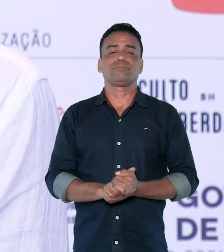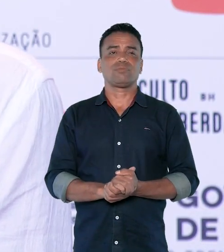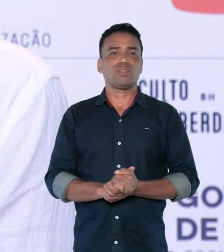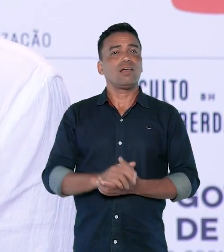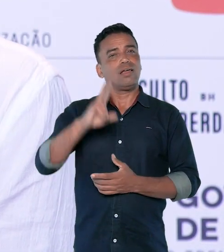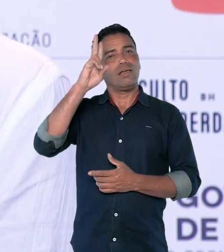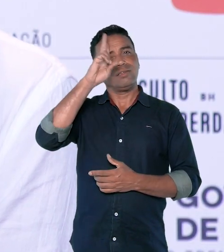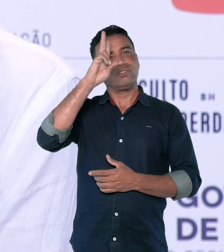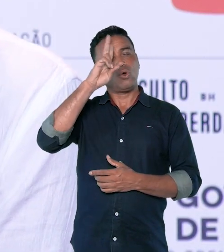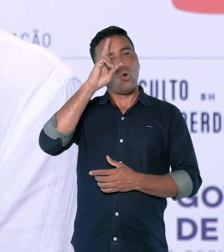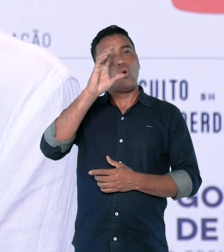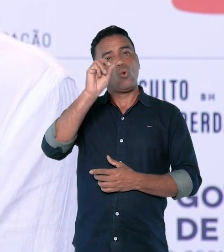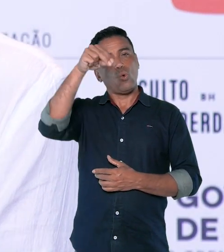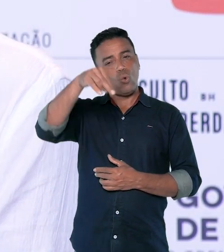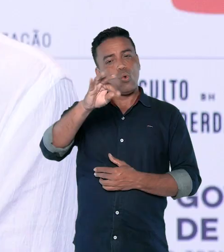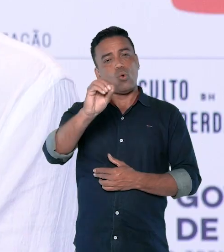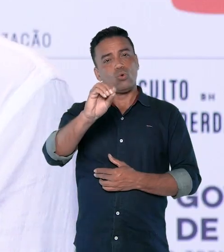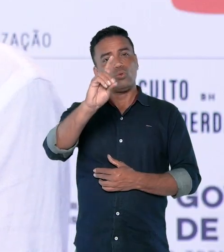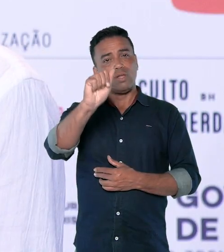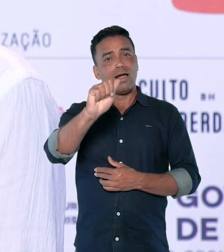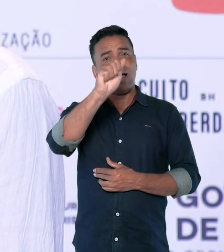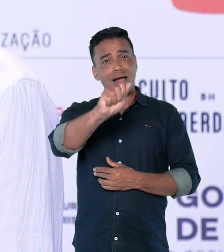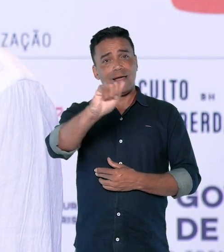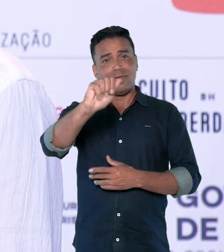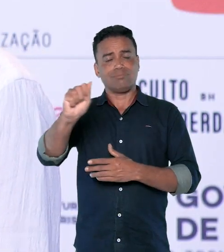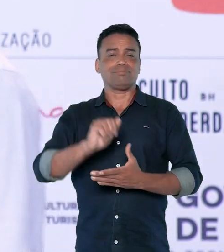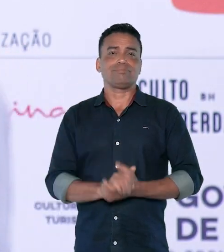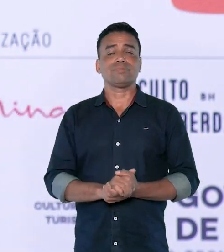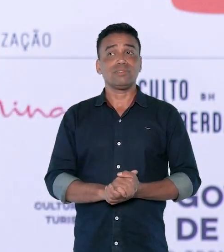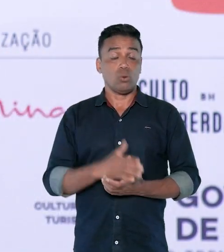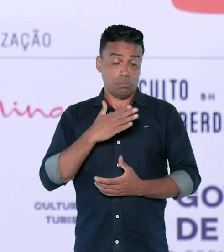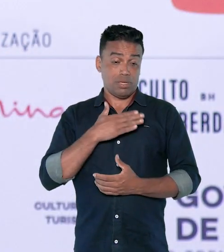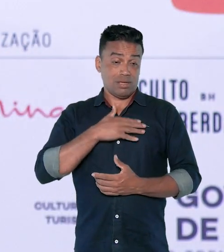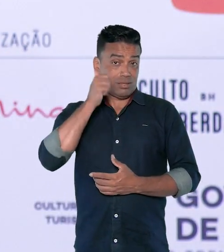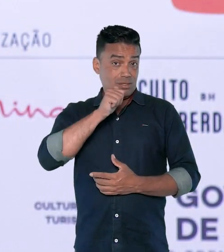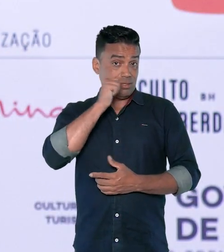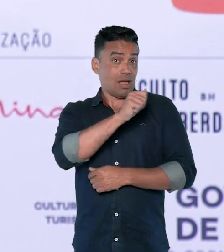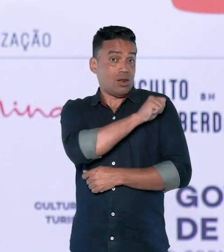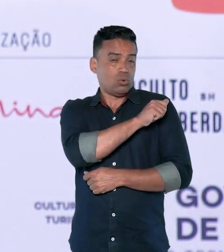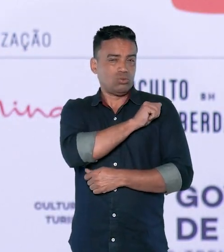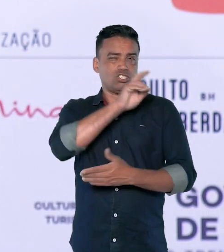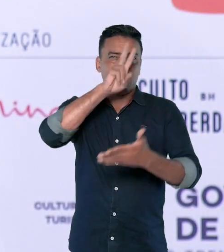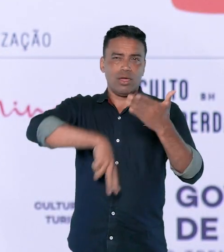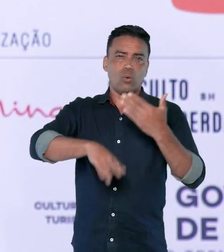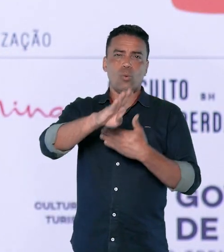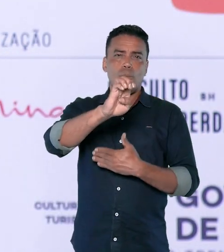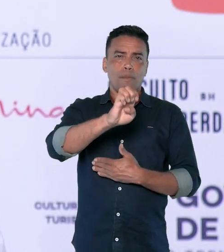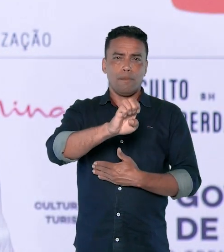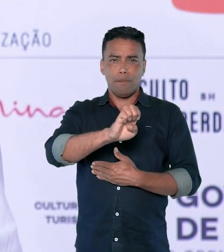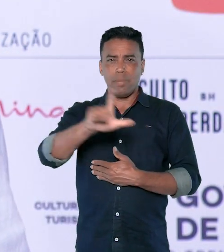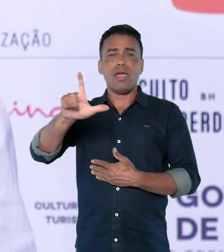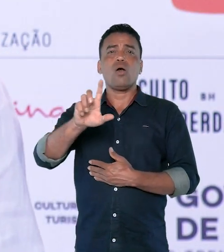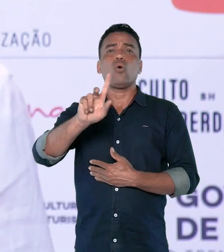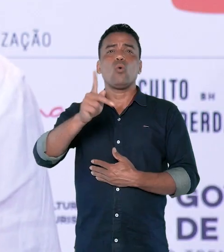Conto da Aya. E aí, as minhas alunas, que já tinham lido Bell Hooks, que já tinham lido Simone